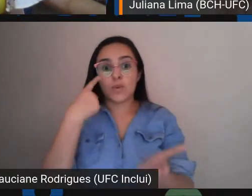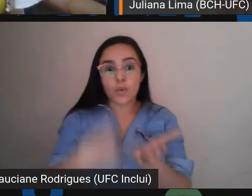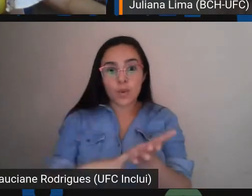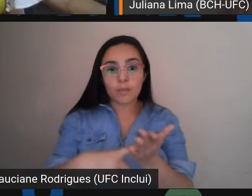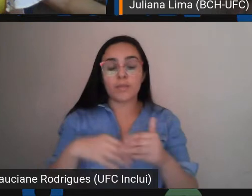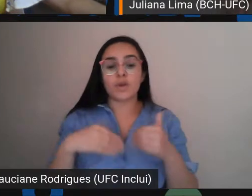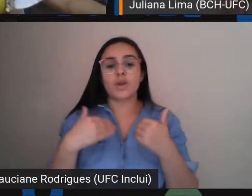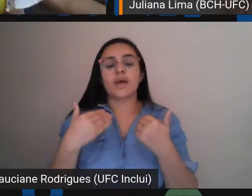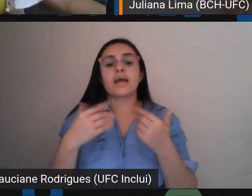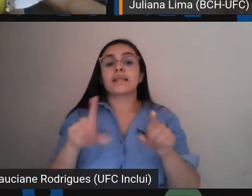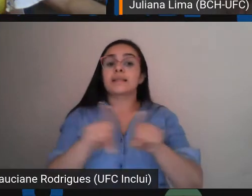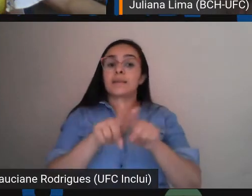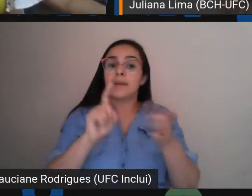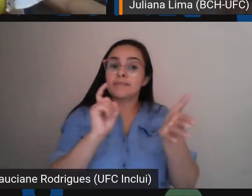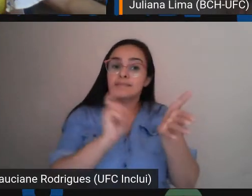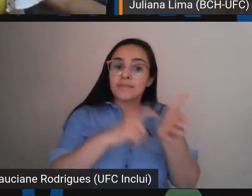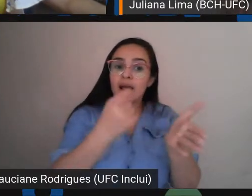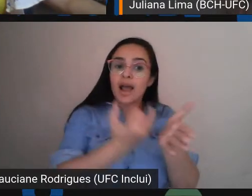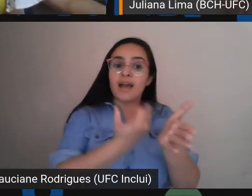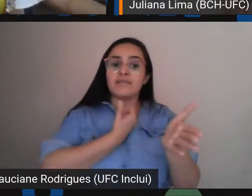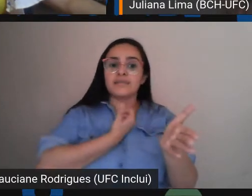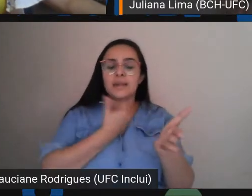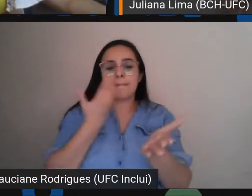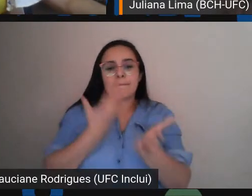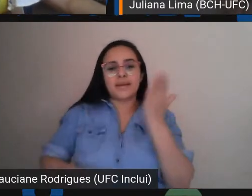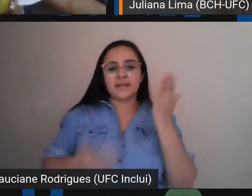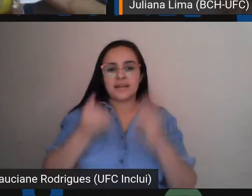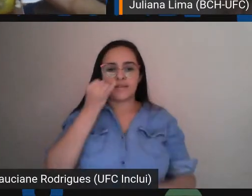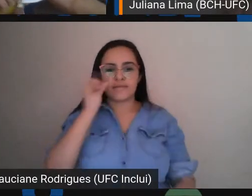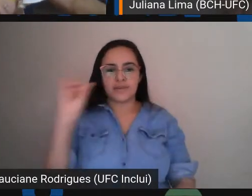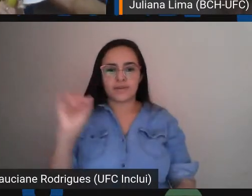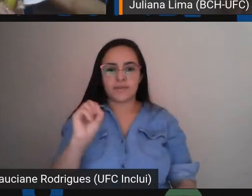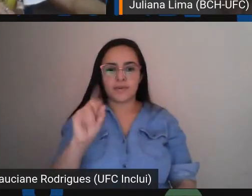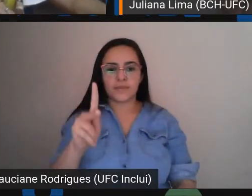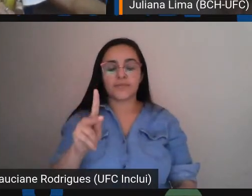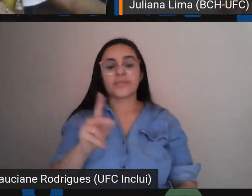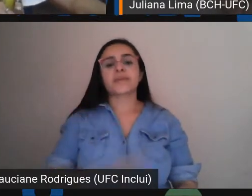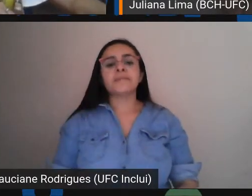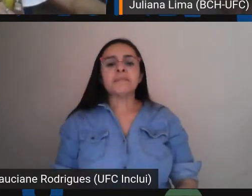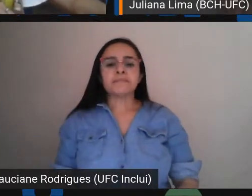o lembrete, para não perder, tá bom? Professora, nós